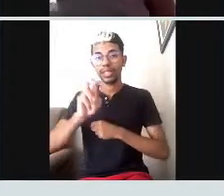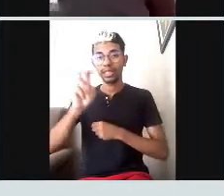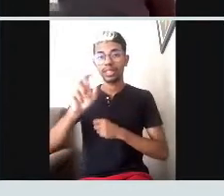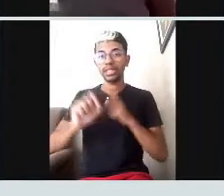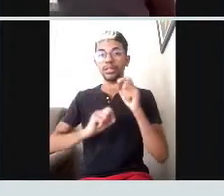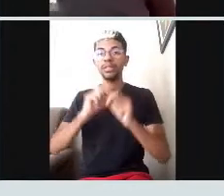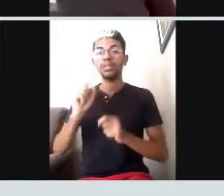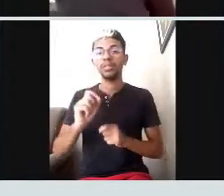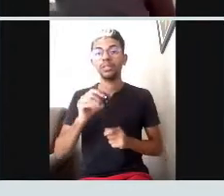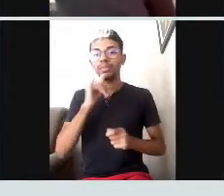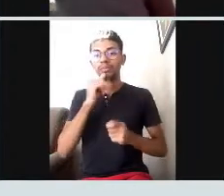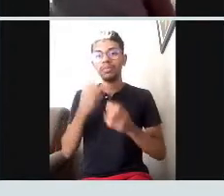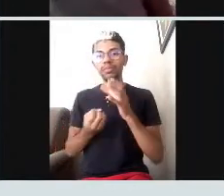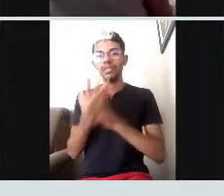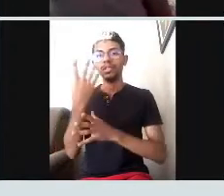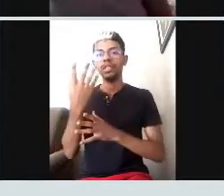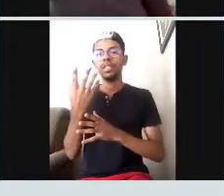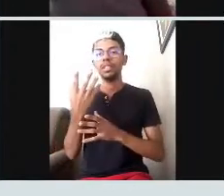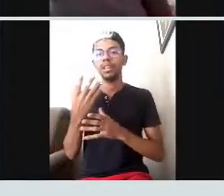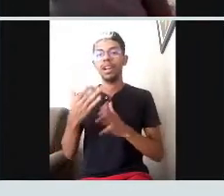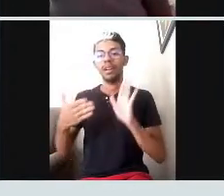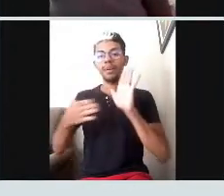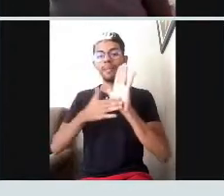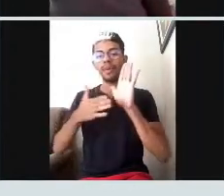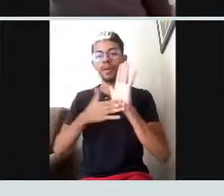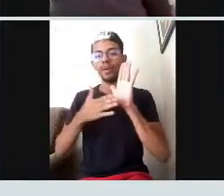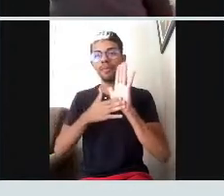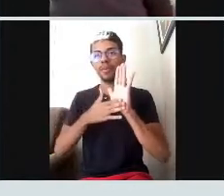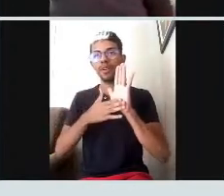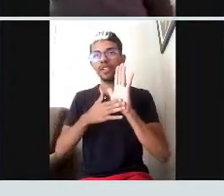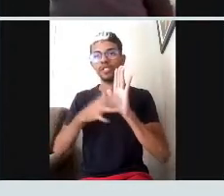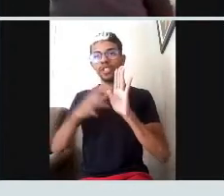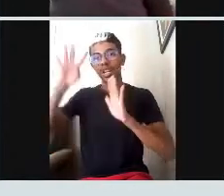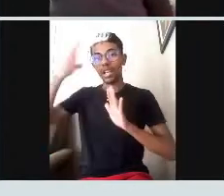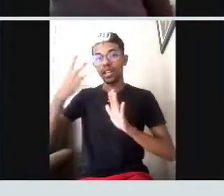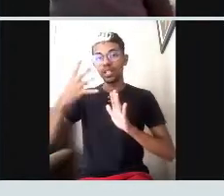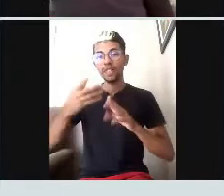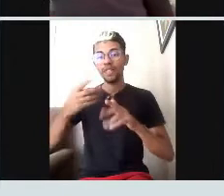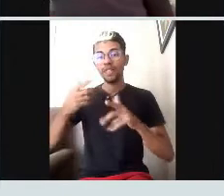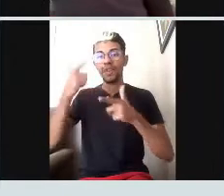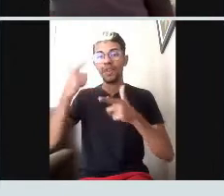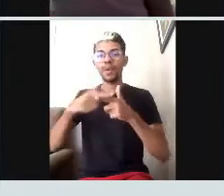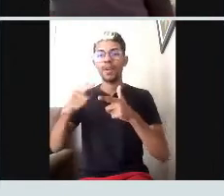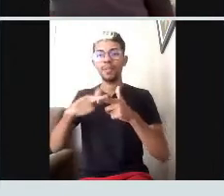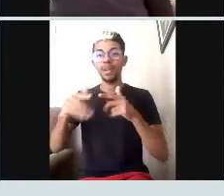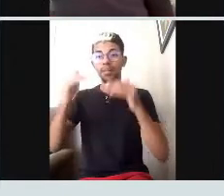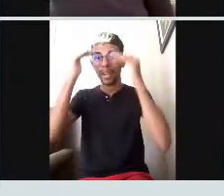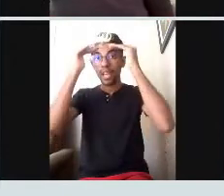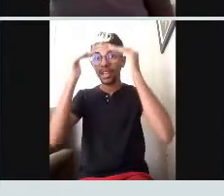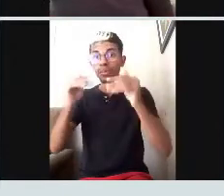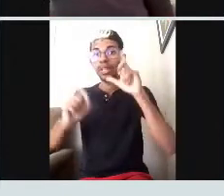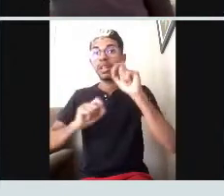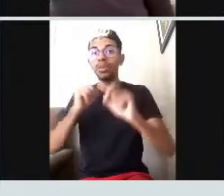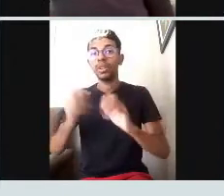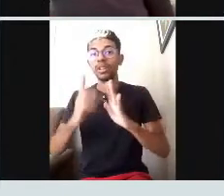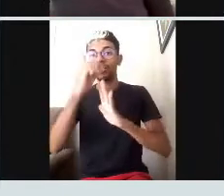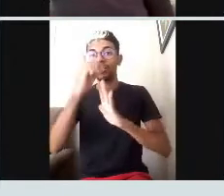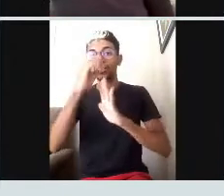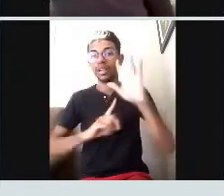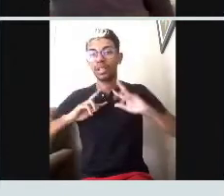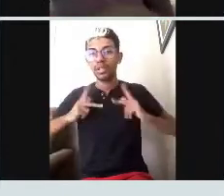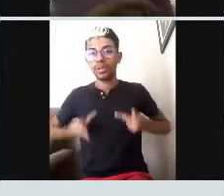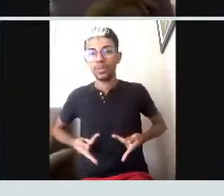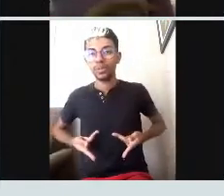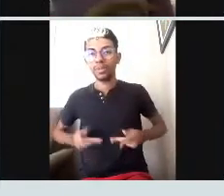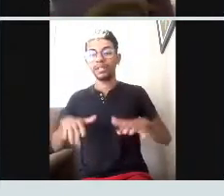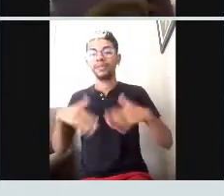para o problema abordado respeitando os direitos humanos. Então, é uma competência que